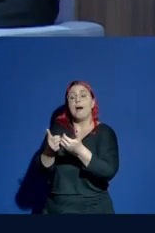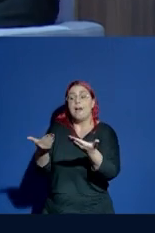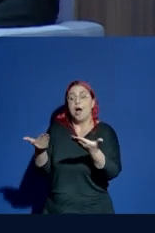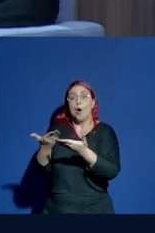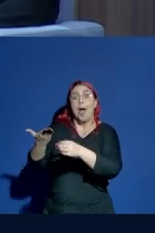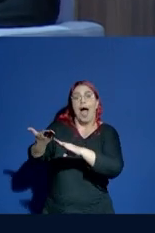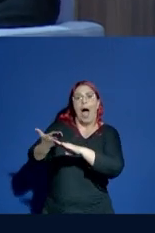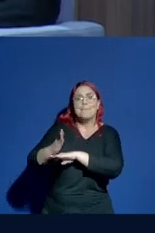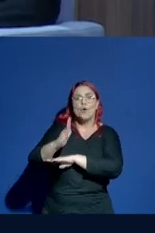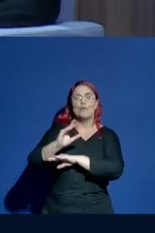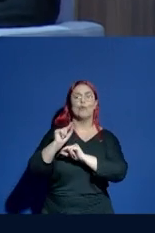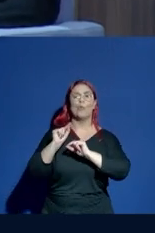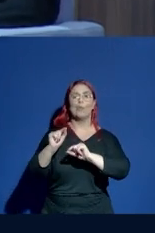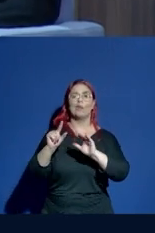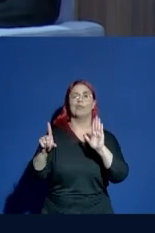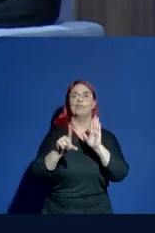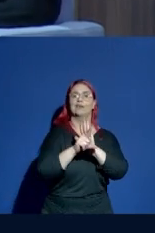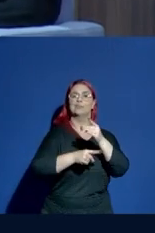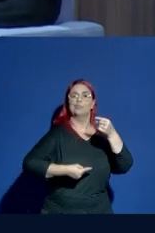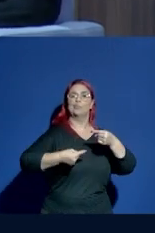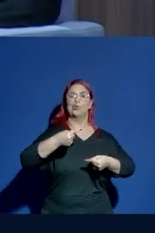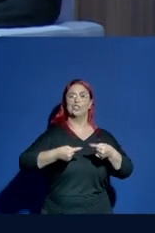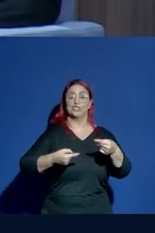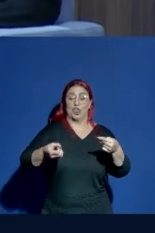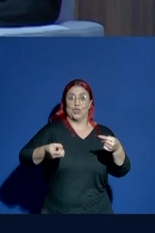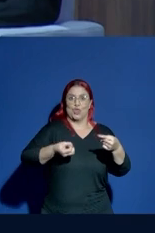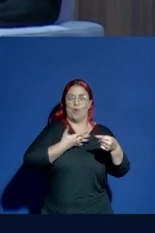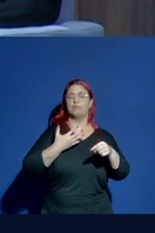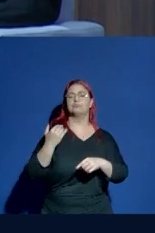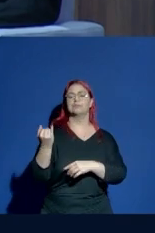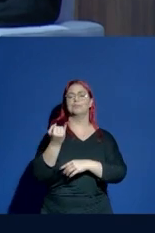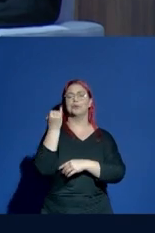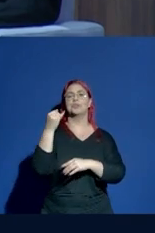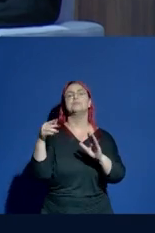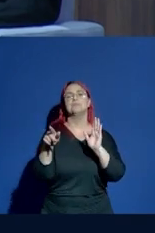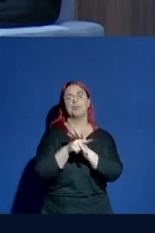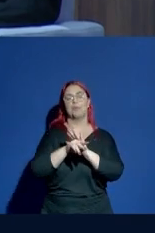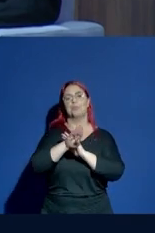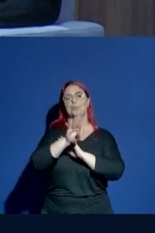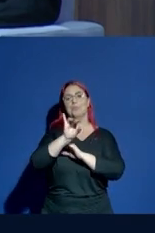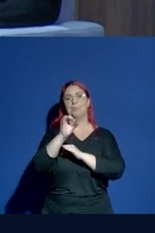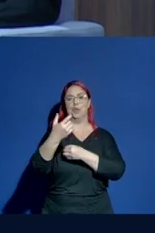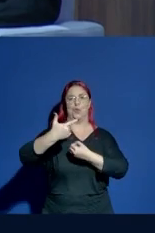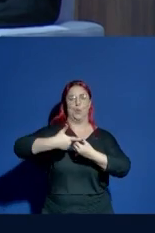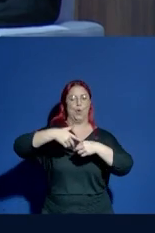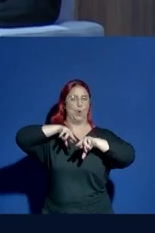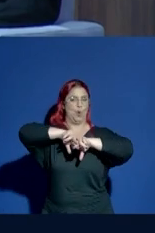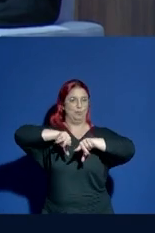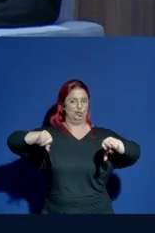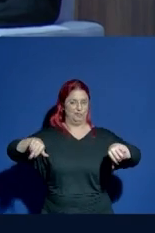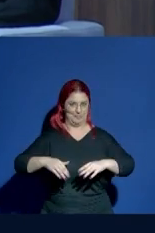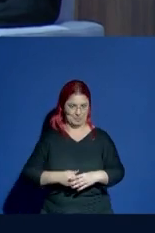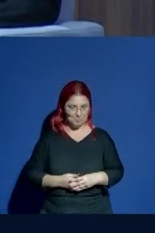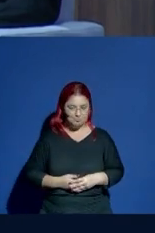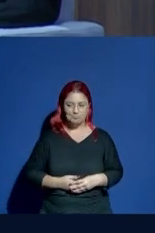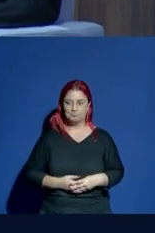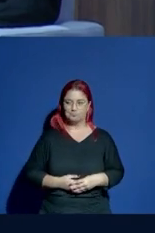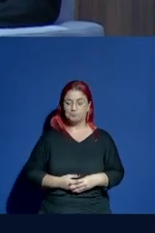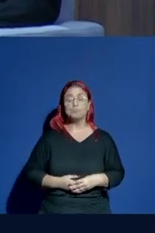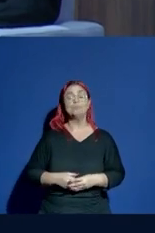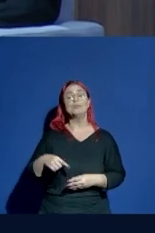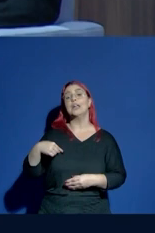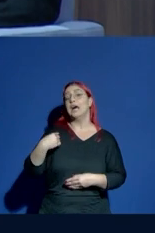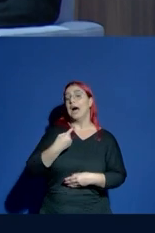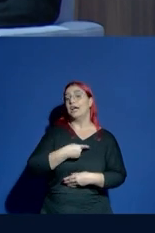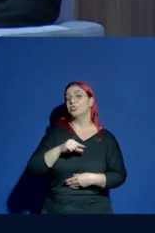políticas fundamentais e atuais para os biocombustíveis nós ampliamos a